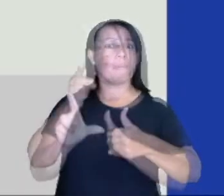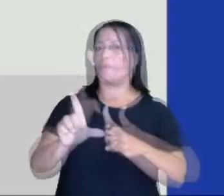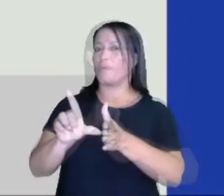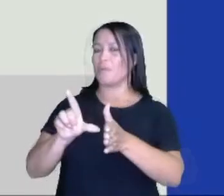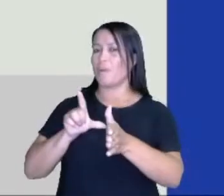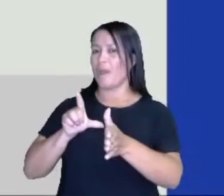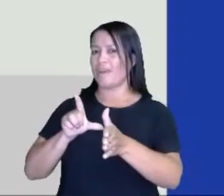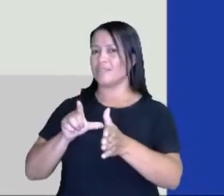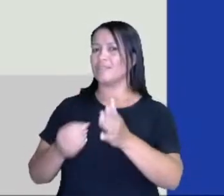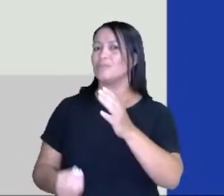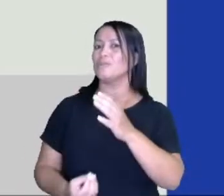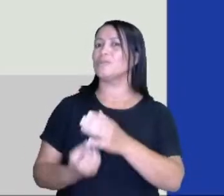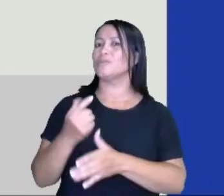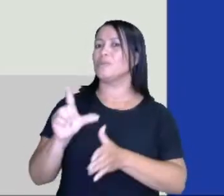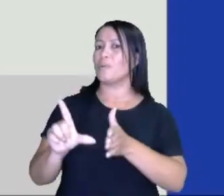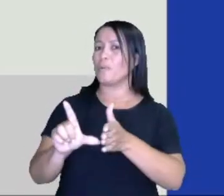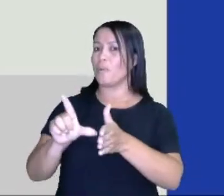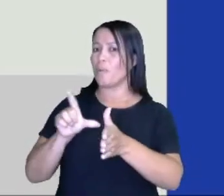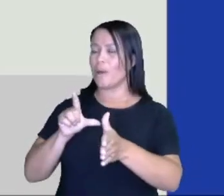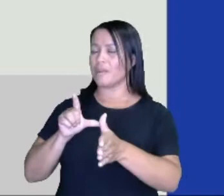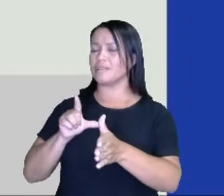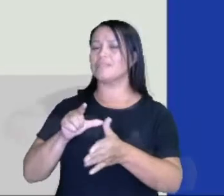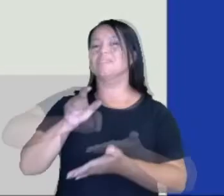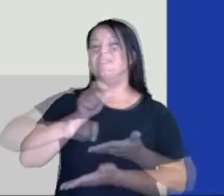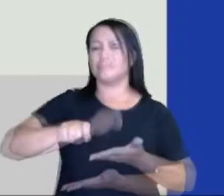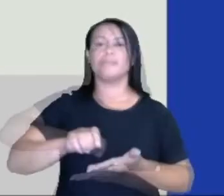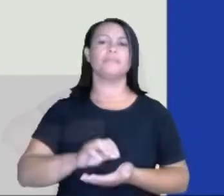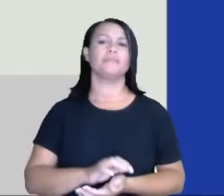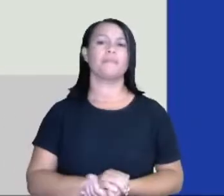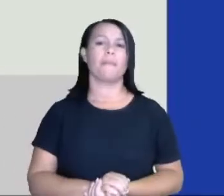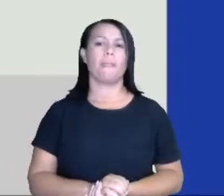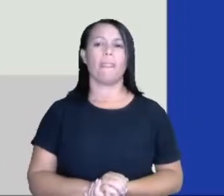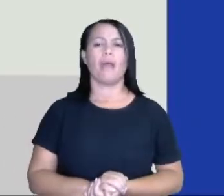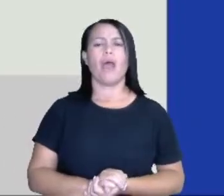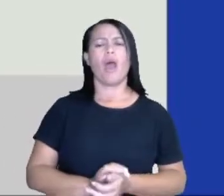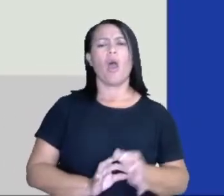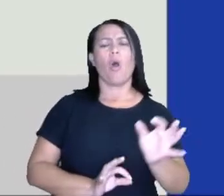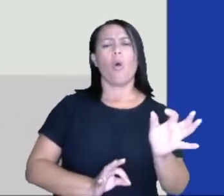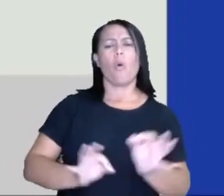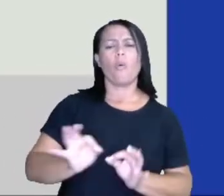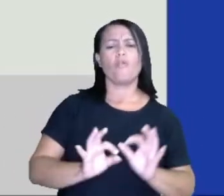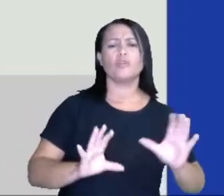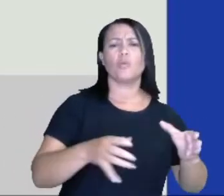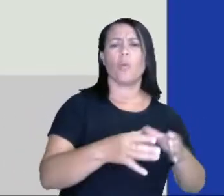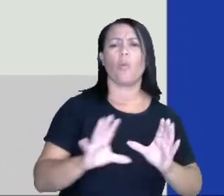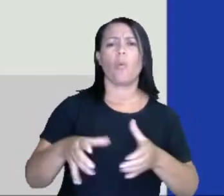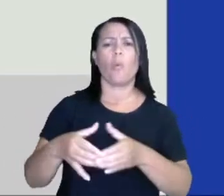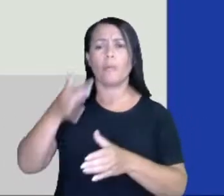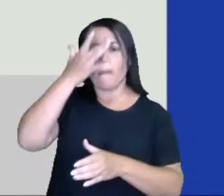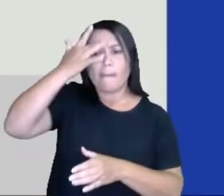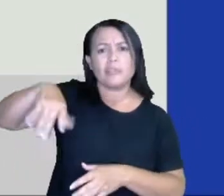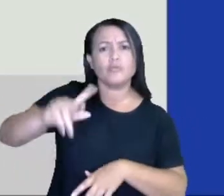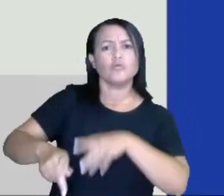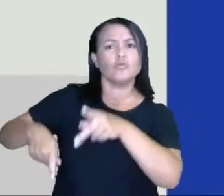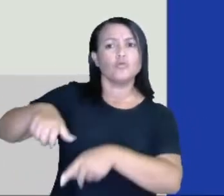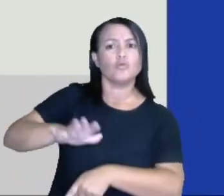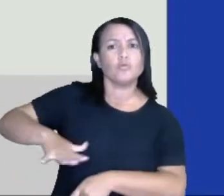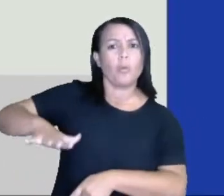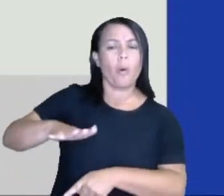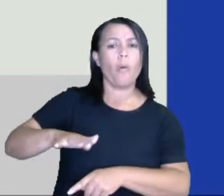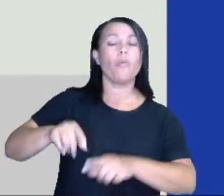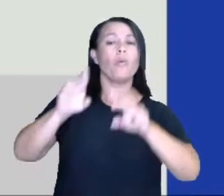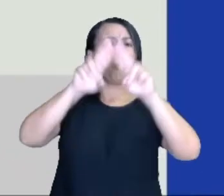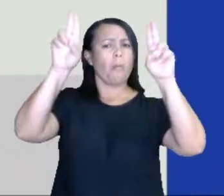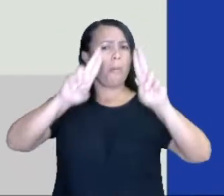utilizada, surgindo antes mesmo da escrita. Com a formação das primeiras civilizações, os mapas foram adquirindo cada